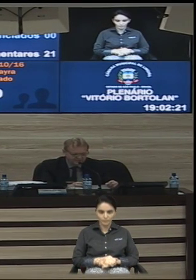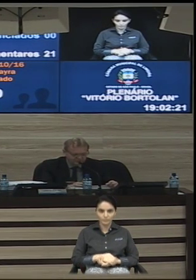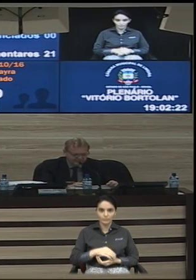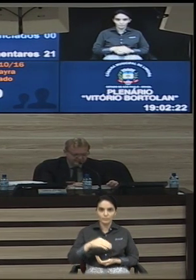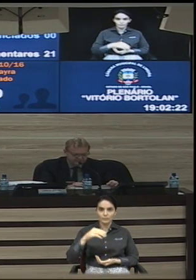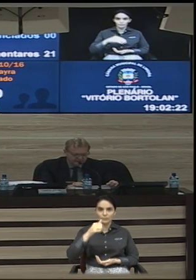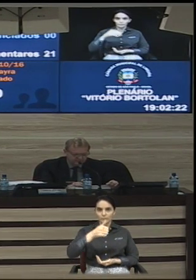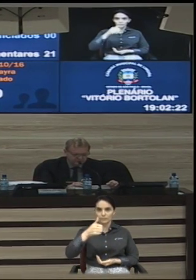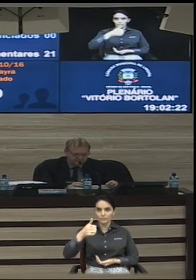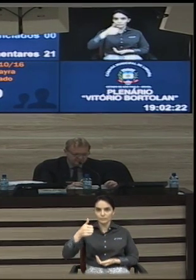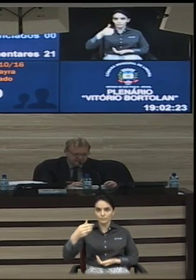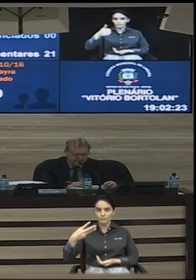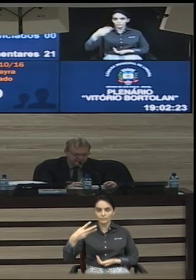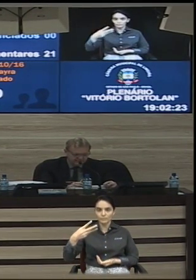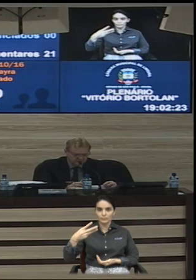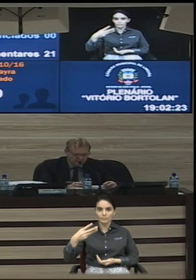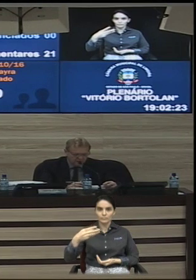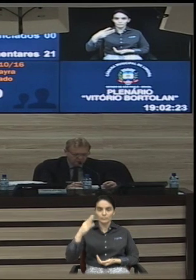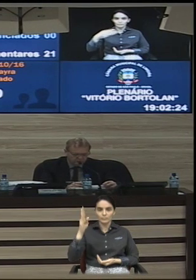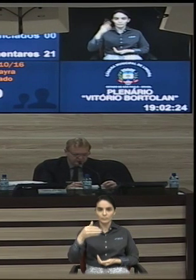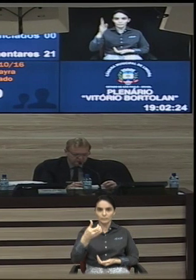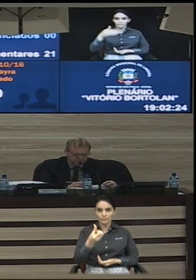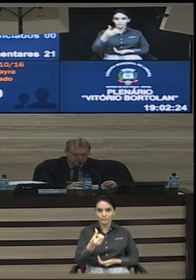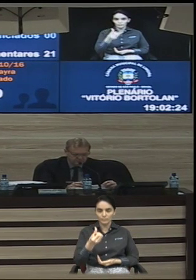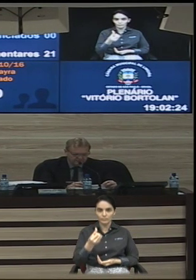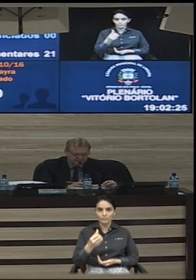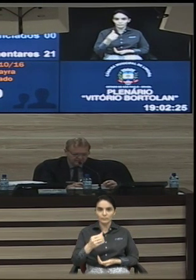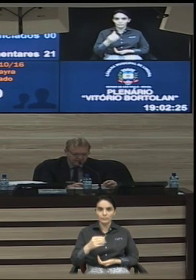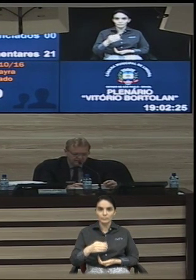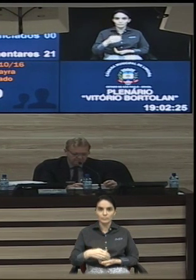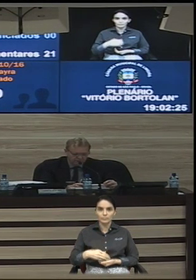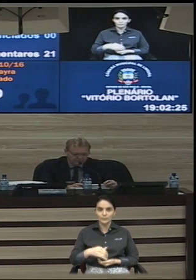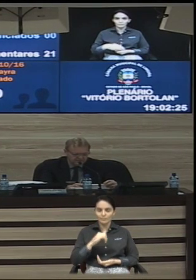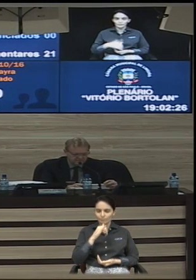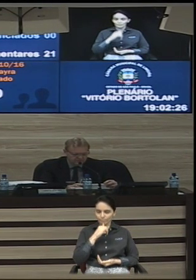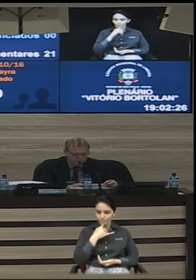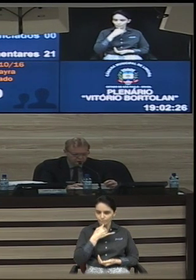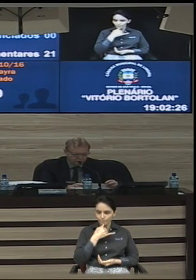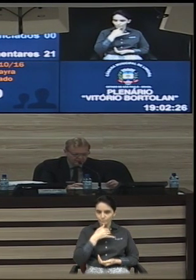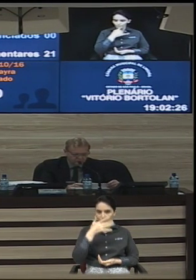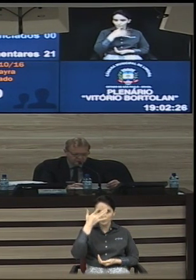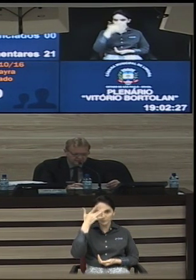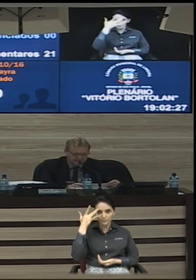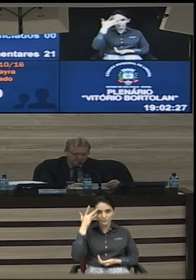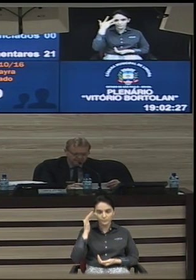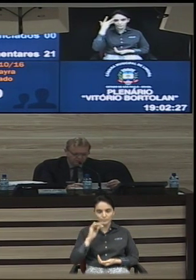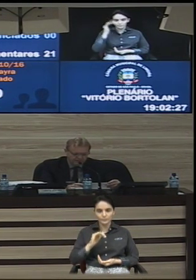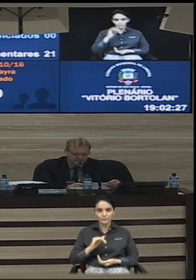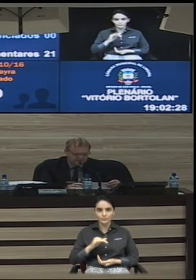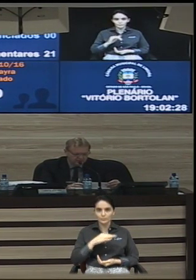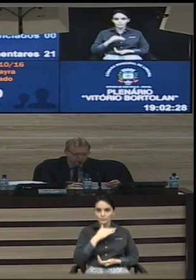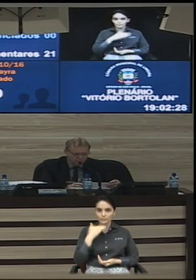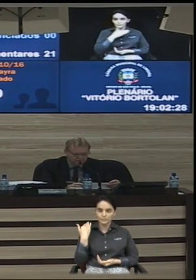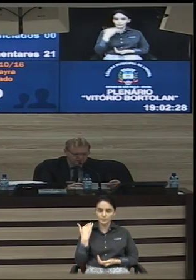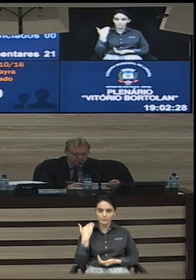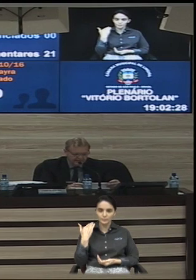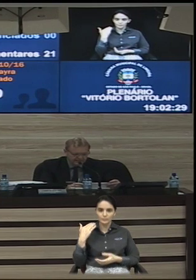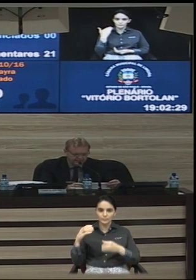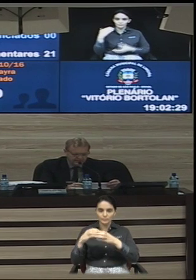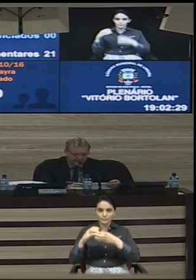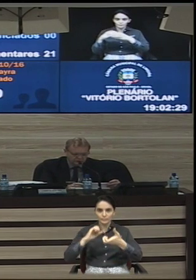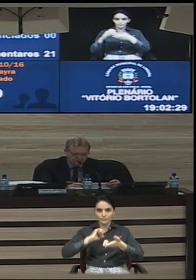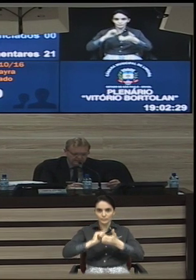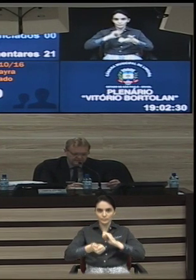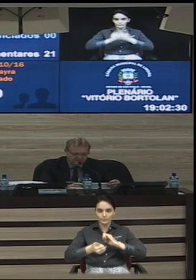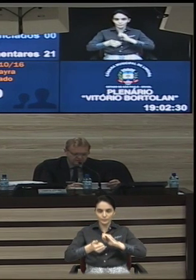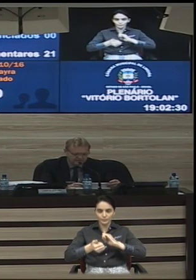Moção 113/2016. Moção de pesar pelo falecimento dos jogadores da Chapecoense, comissão